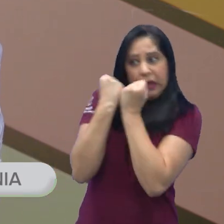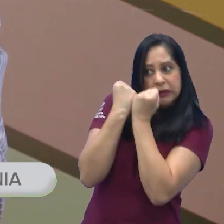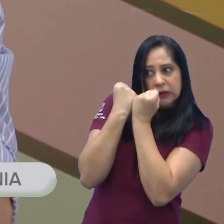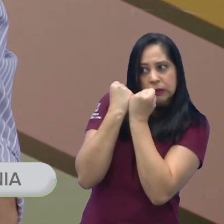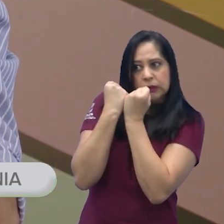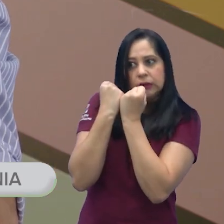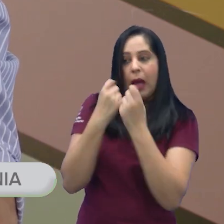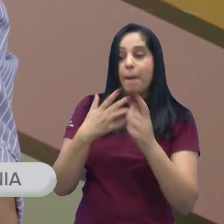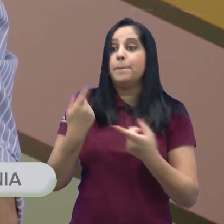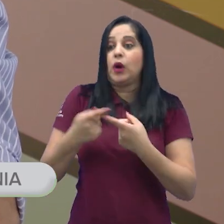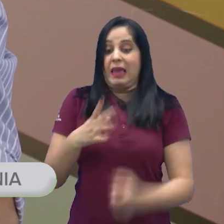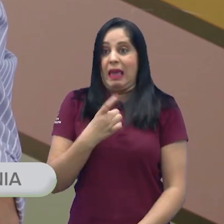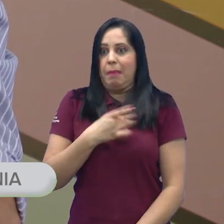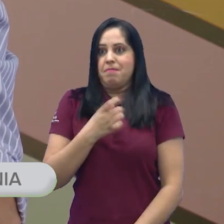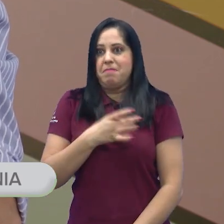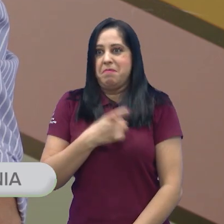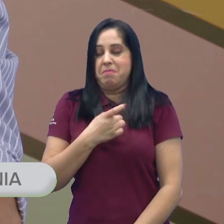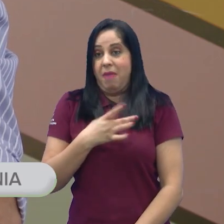E aí,